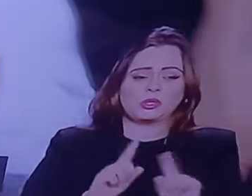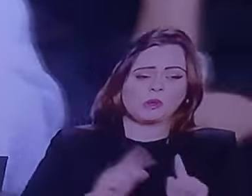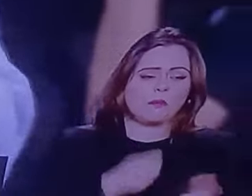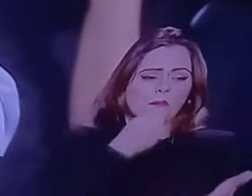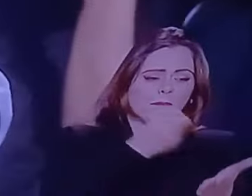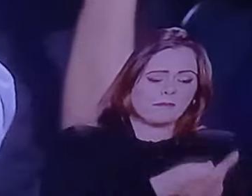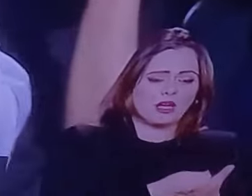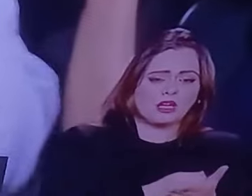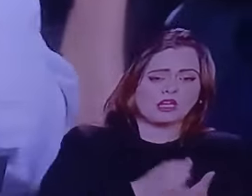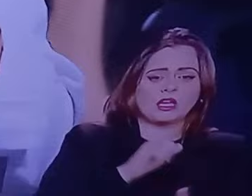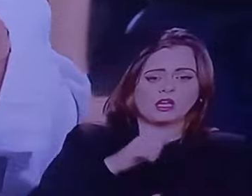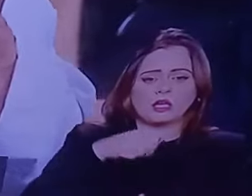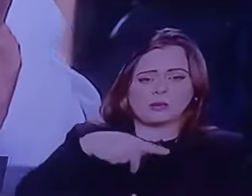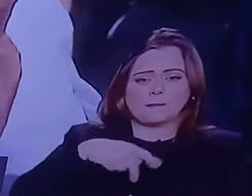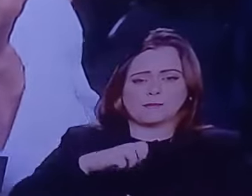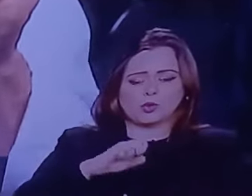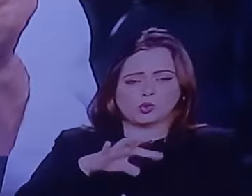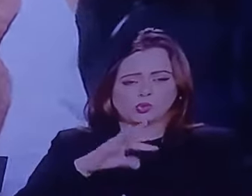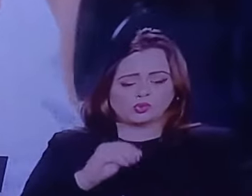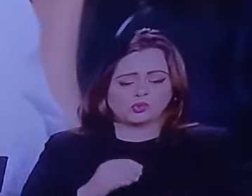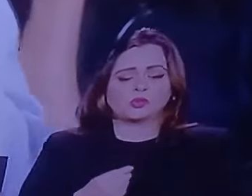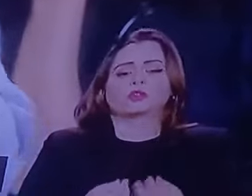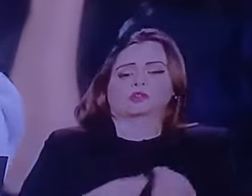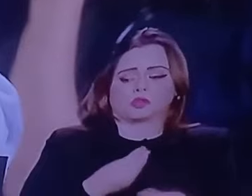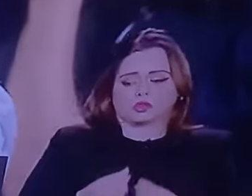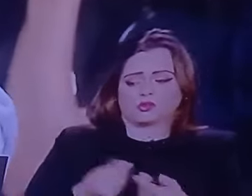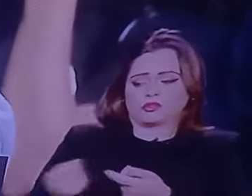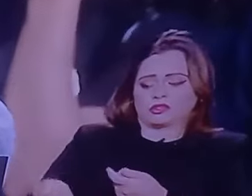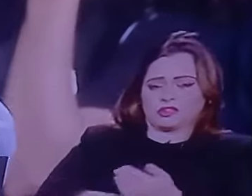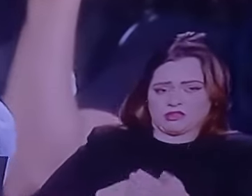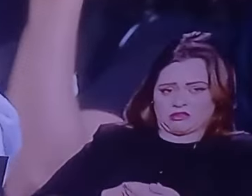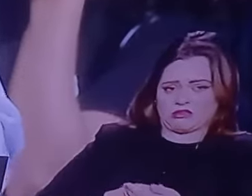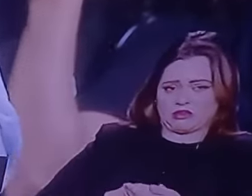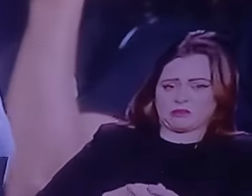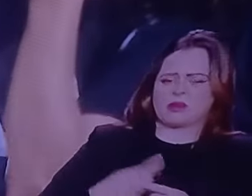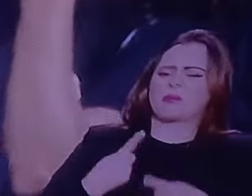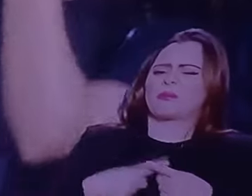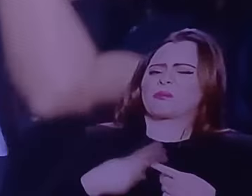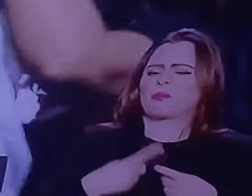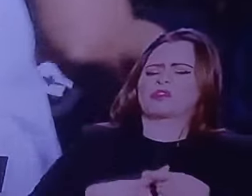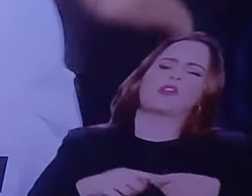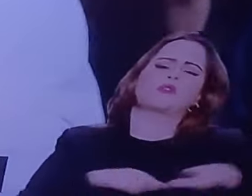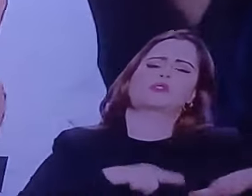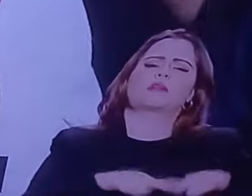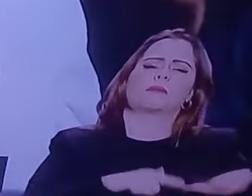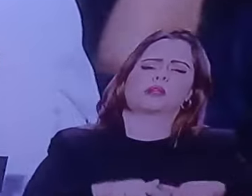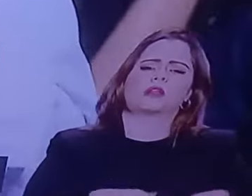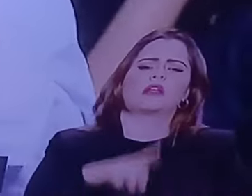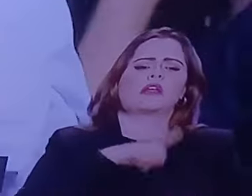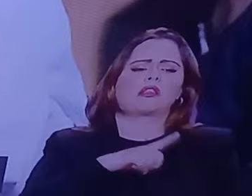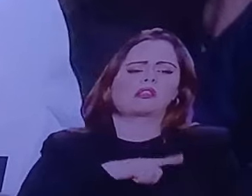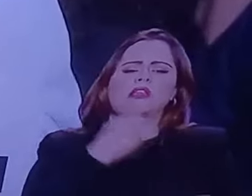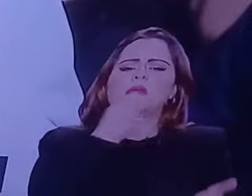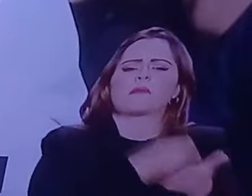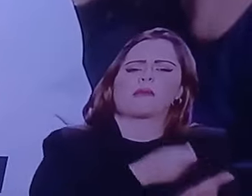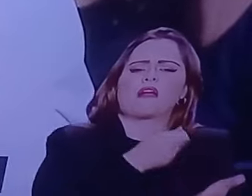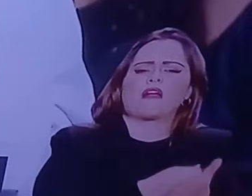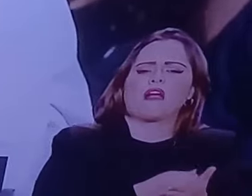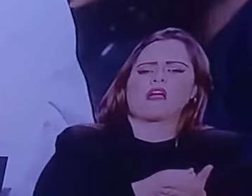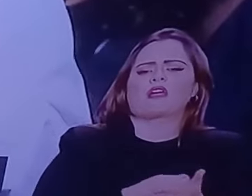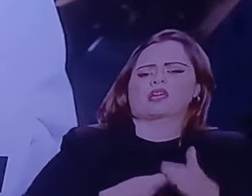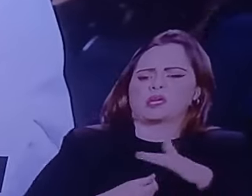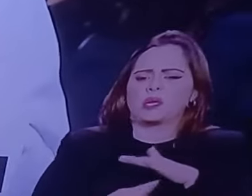renda sobre os dividendos que ele recebe, por quê que os trabalhadores têm que pagar imposto